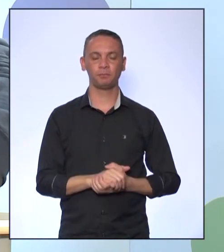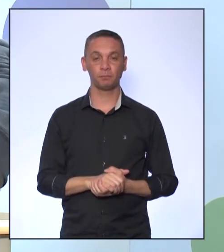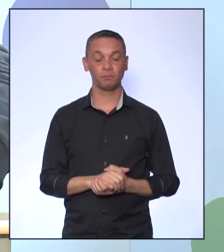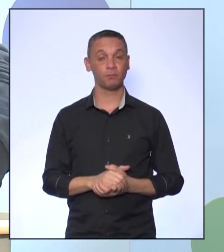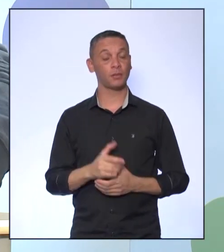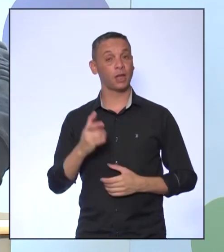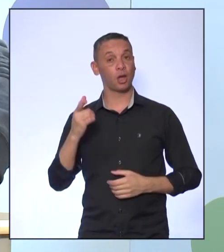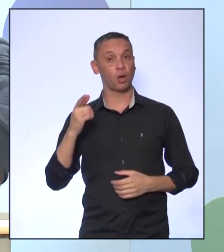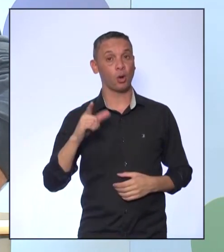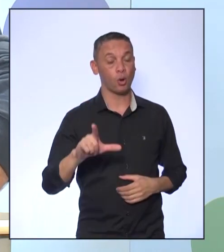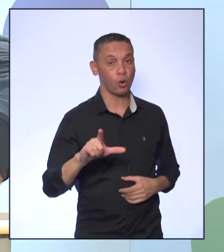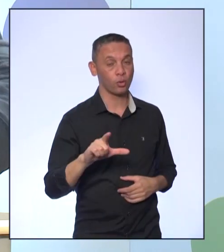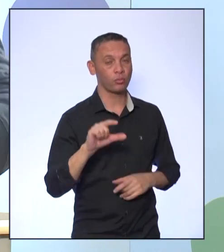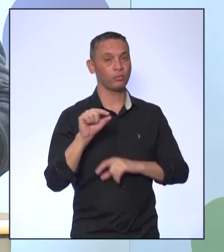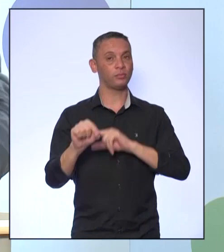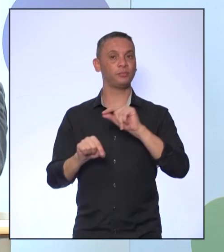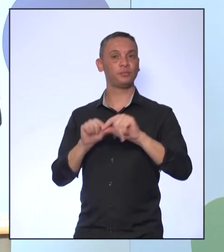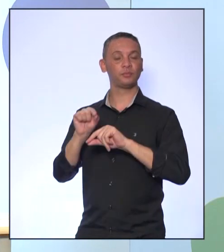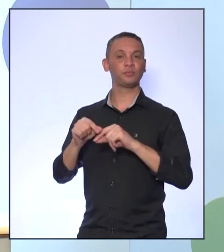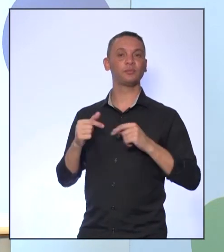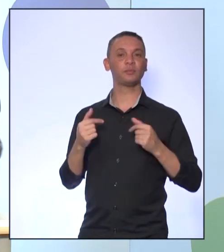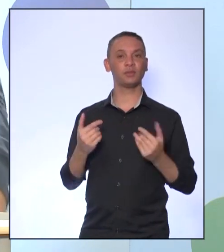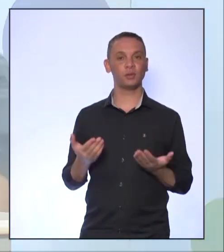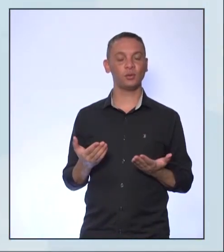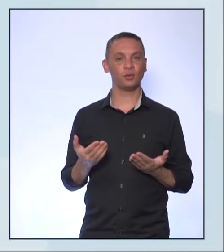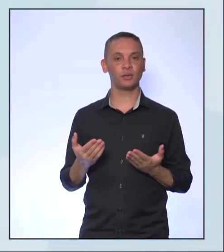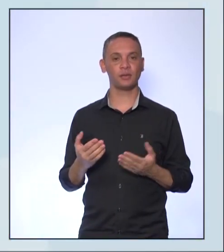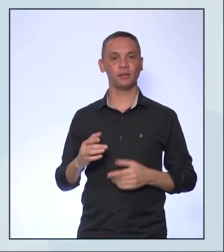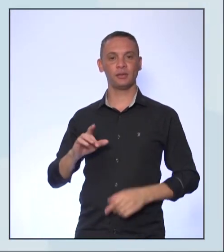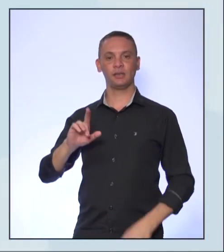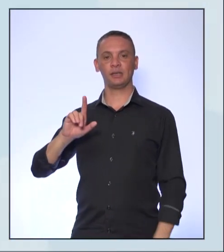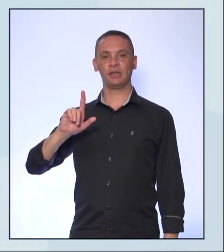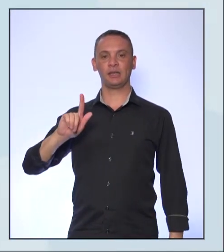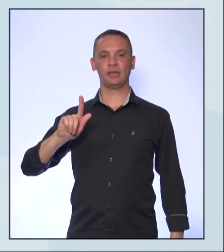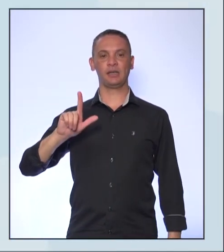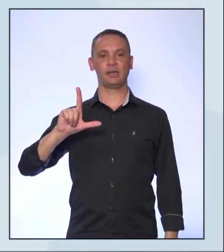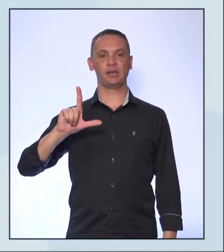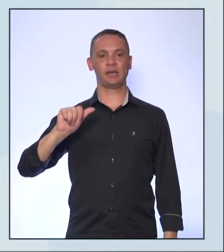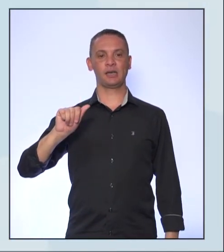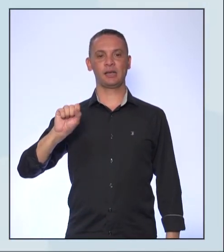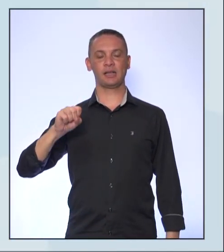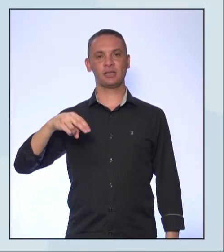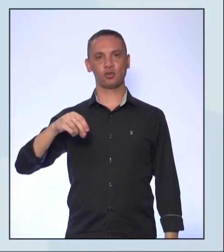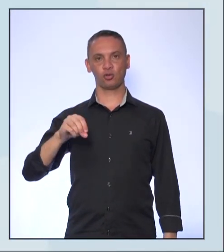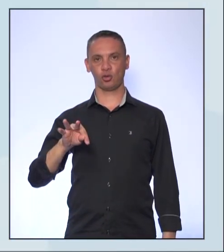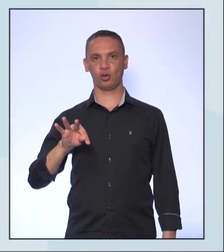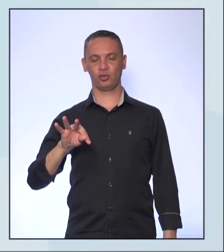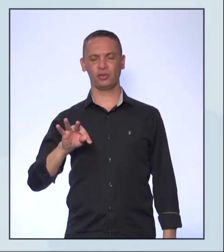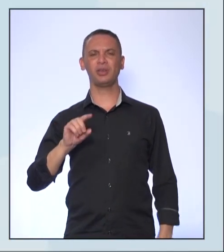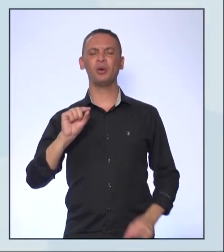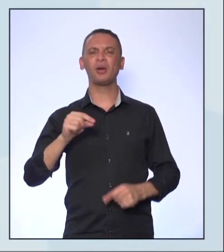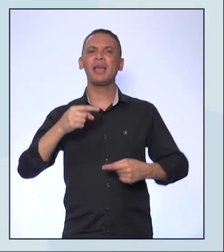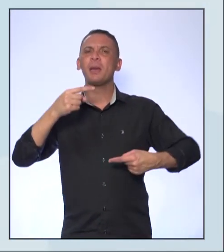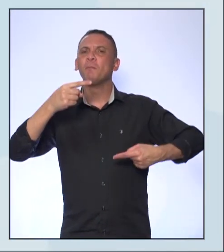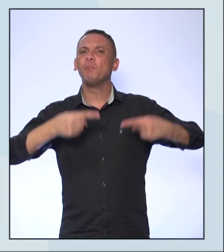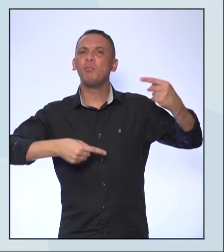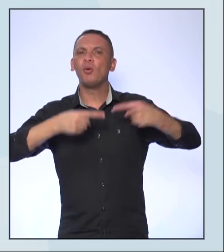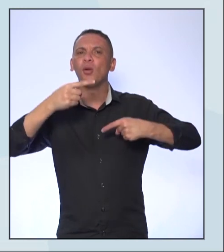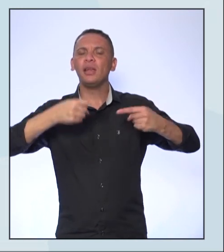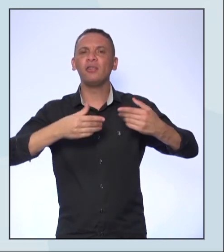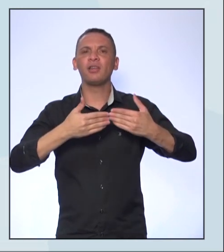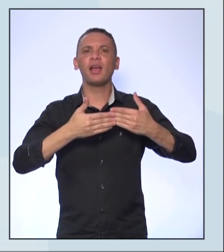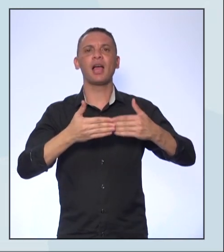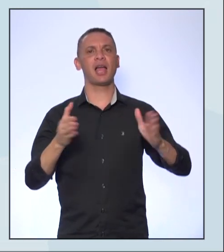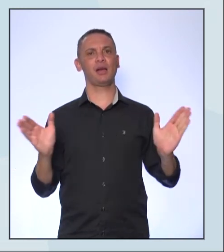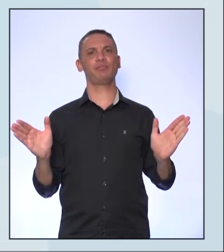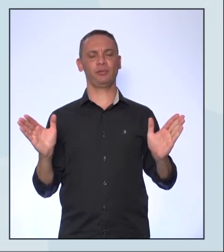A outra reestruturação foi a questão aí da glasnost, que é a abertura política. A abertura política ela foi